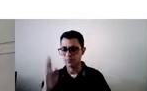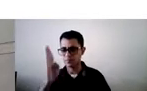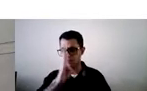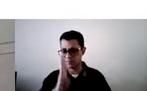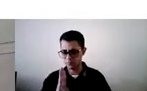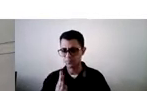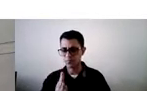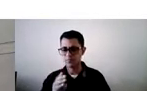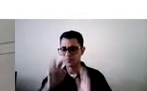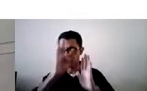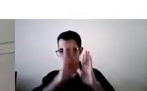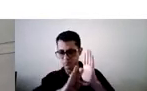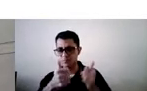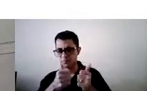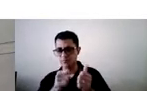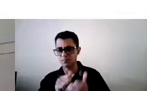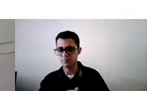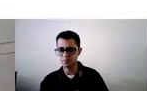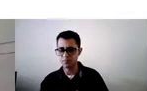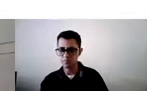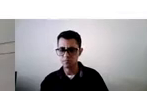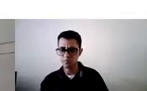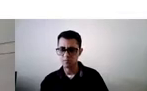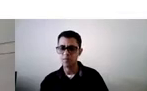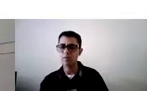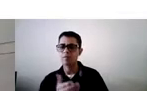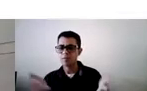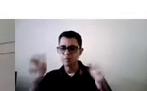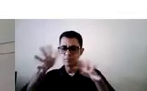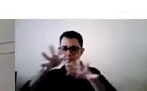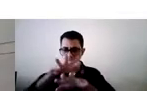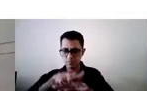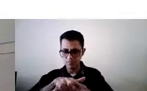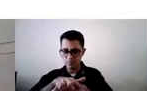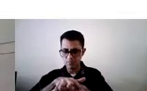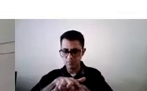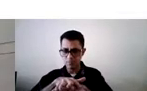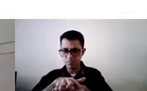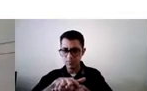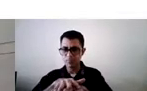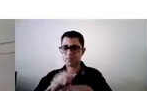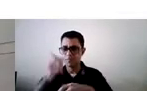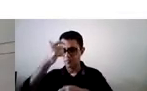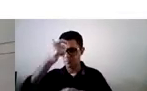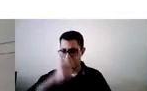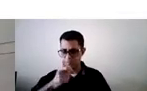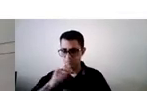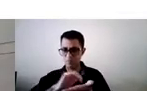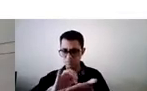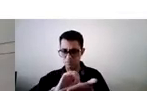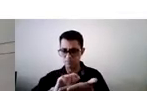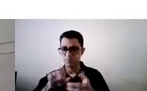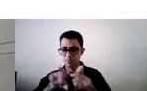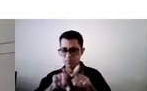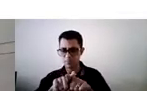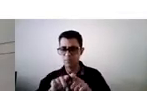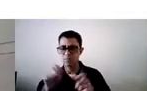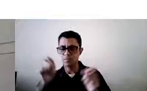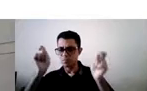sinais desse texto. Então, para ser mais inclusivo ainda, vou fazer a minha audiodescrição, que